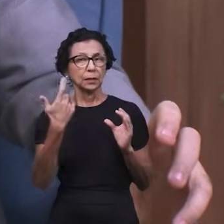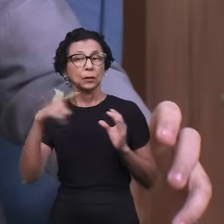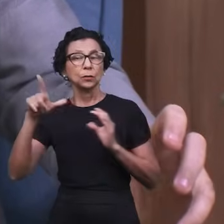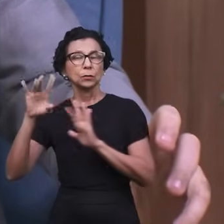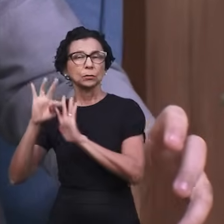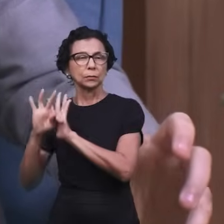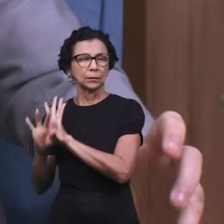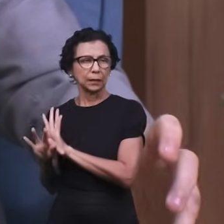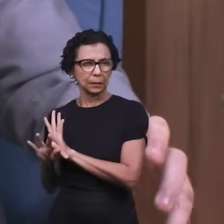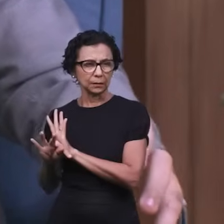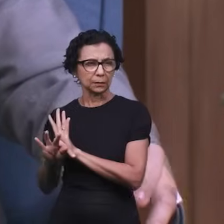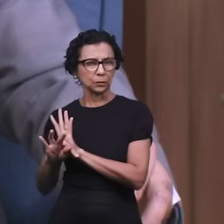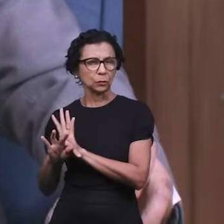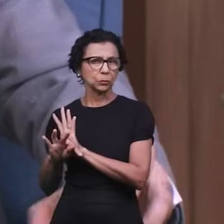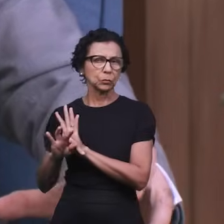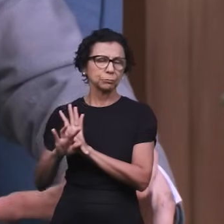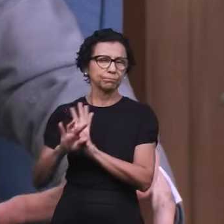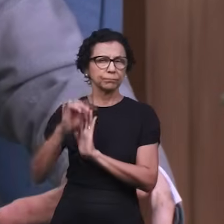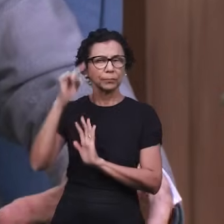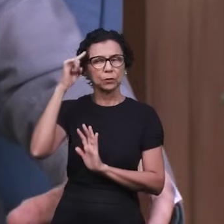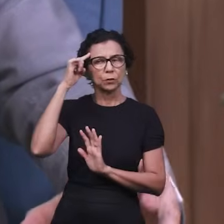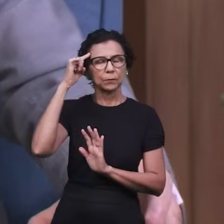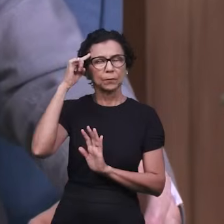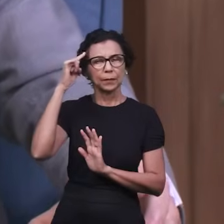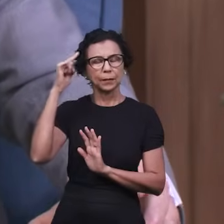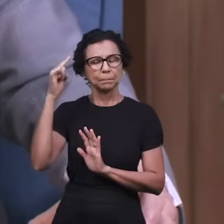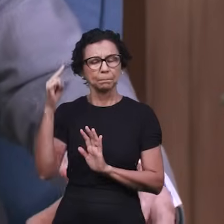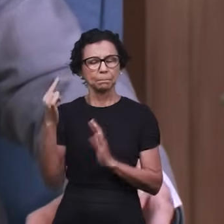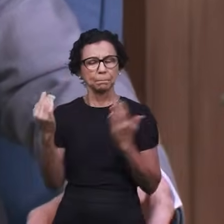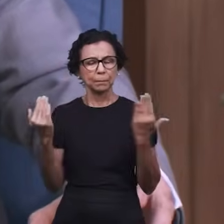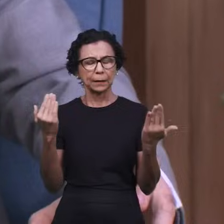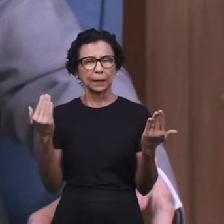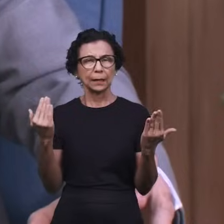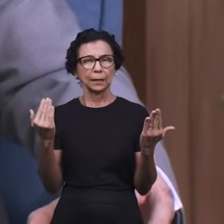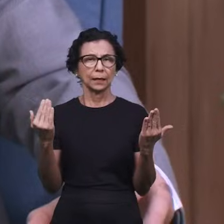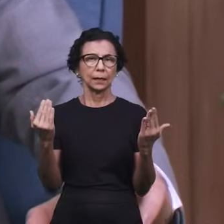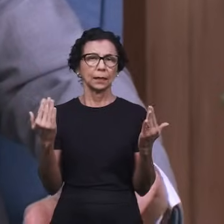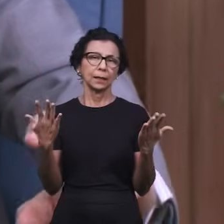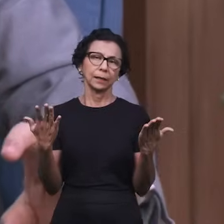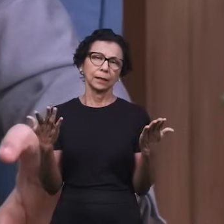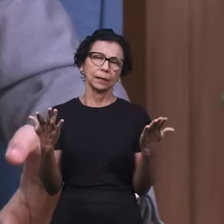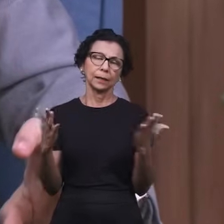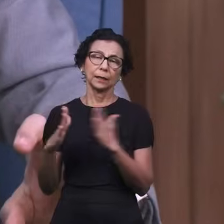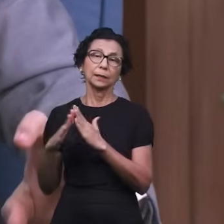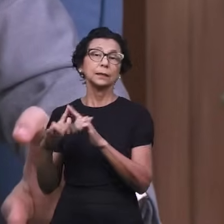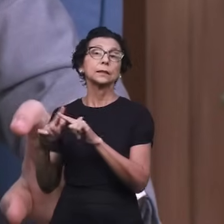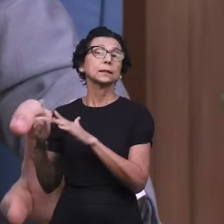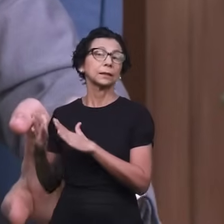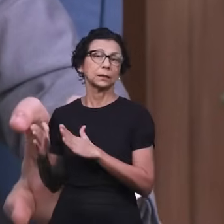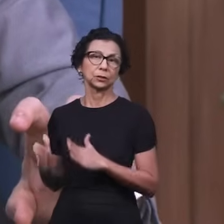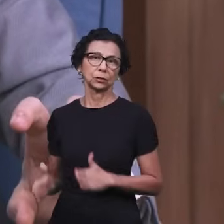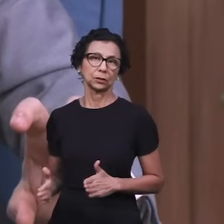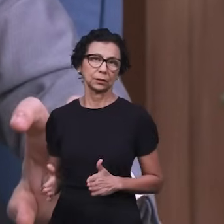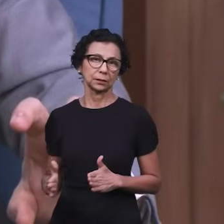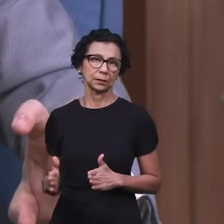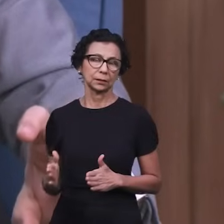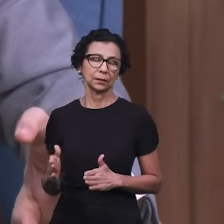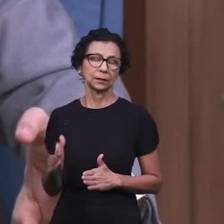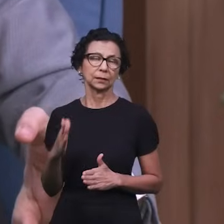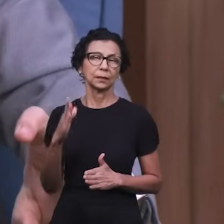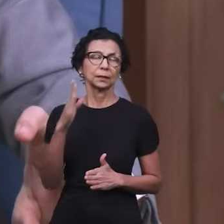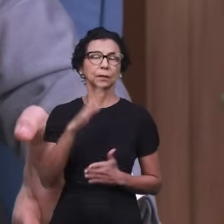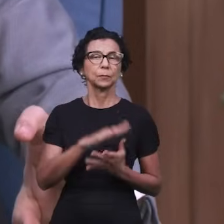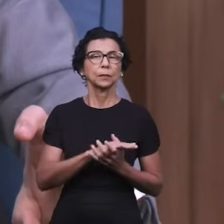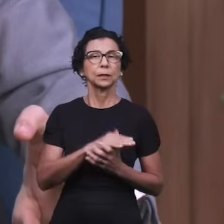gente refletir sobre a igreja e o momento da igreja, né? Que é a experiência de